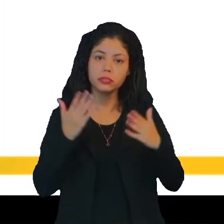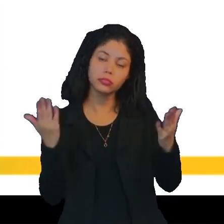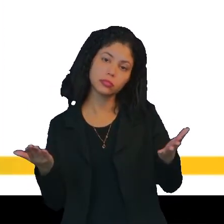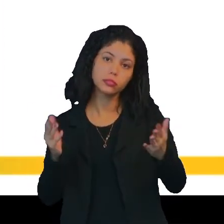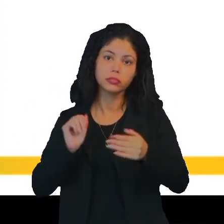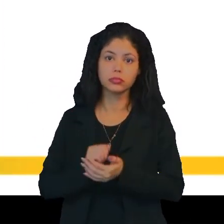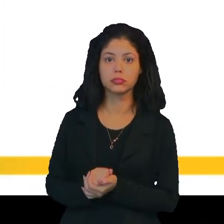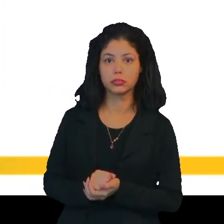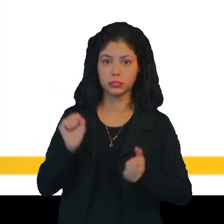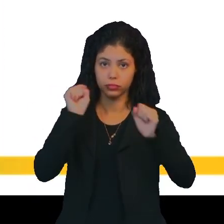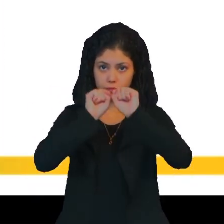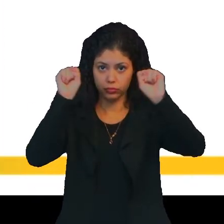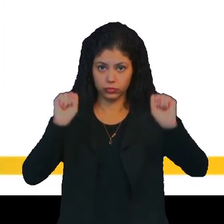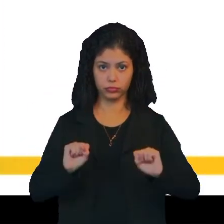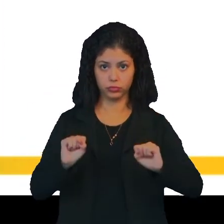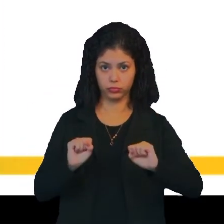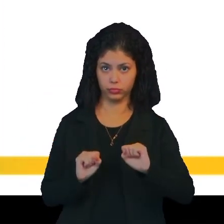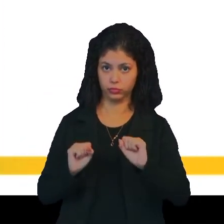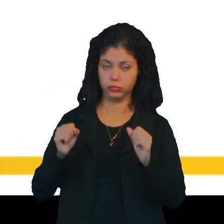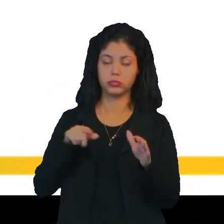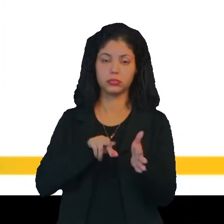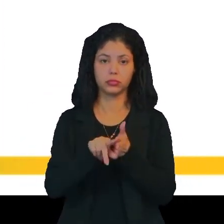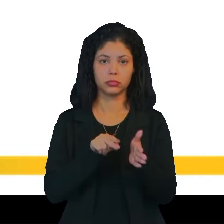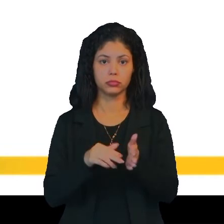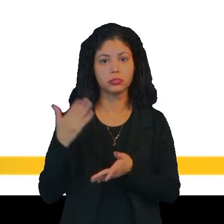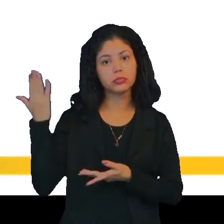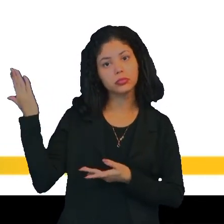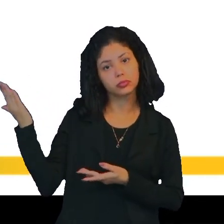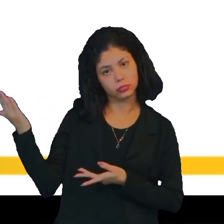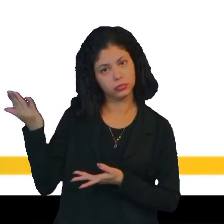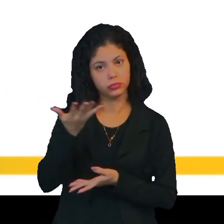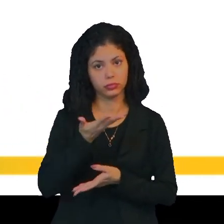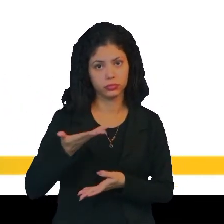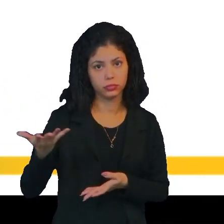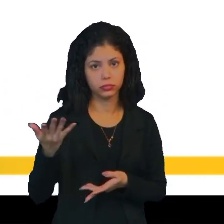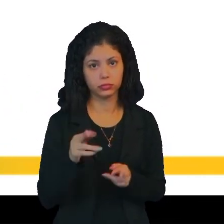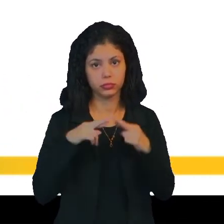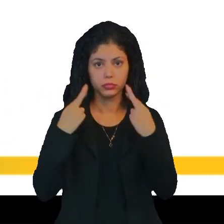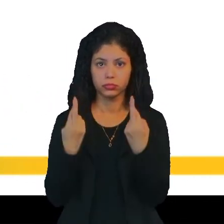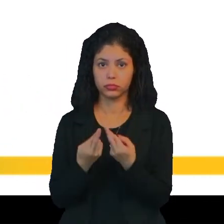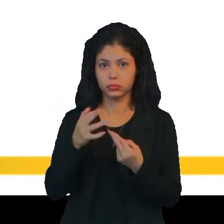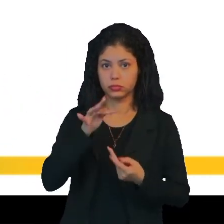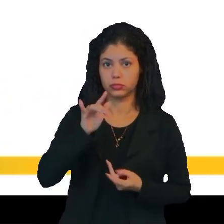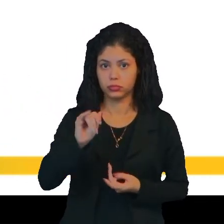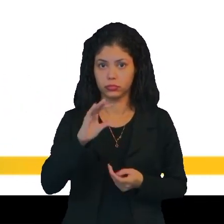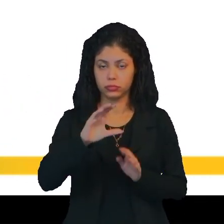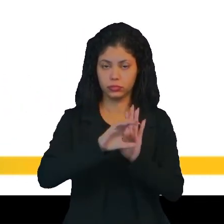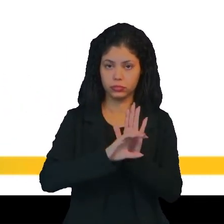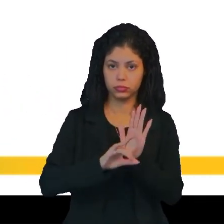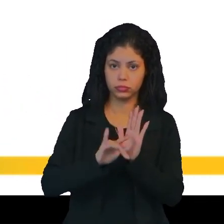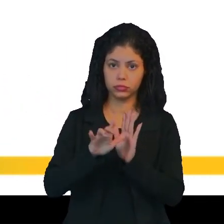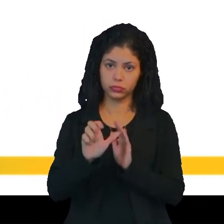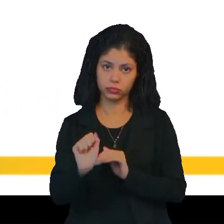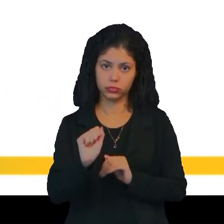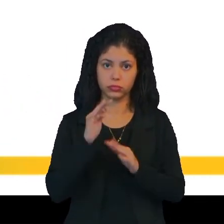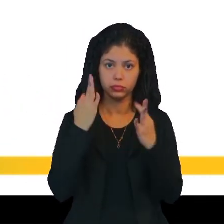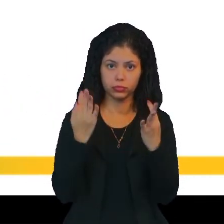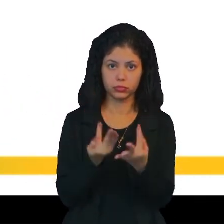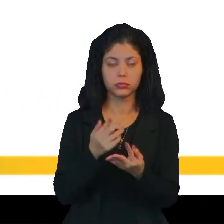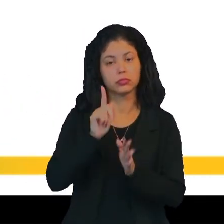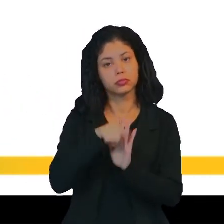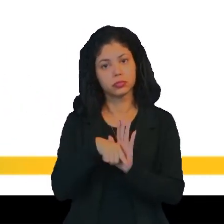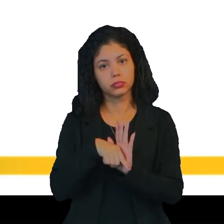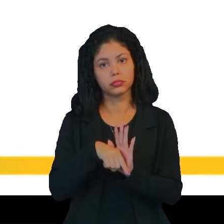Bom, as categorias taxonômicas e o atual sistema de classificação biológica, então se baseia no reino, no filo, na classe, na ordem, na família,